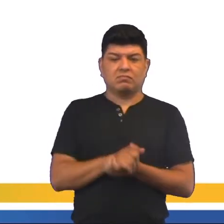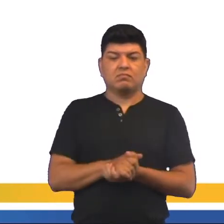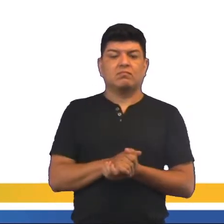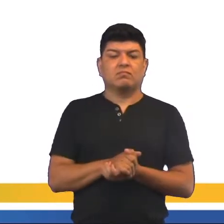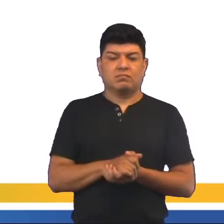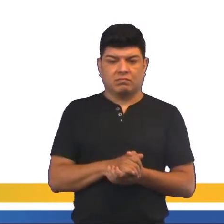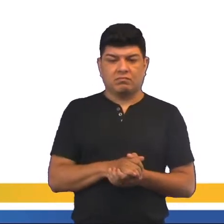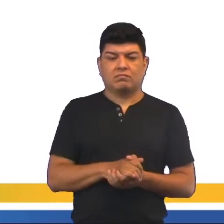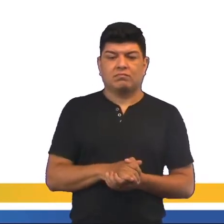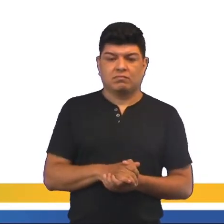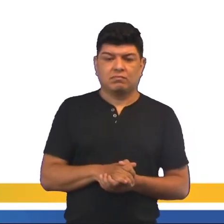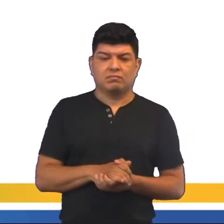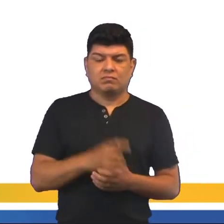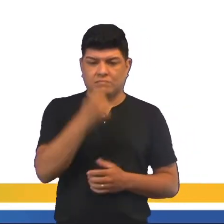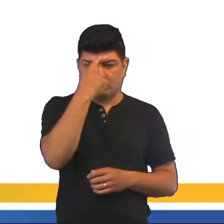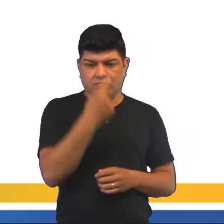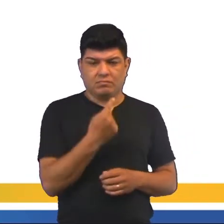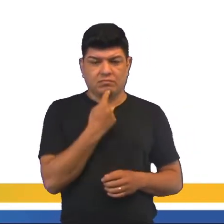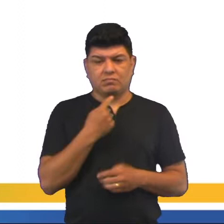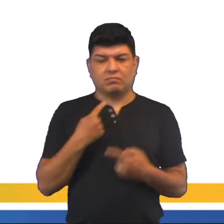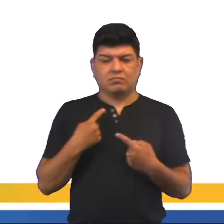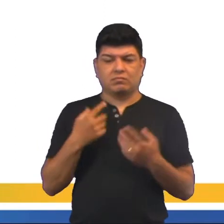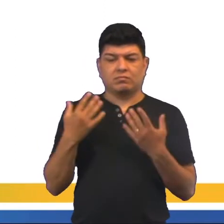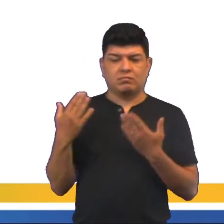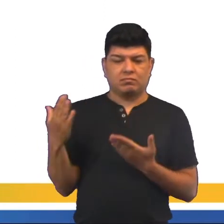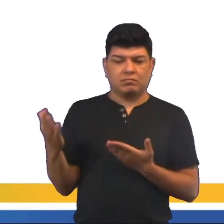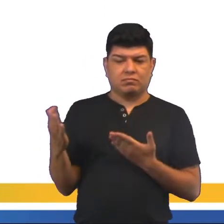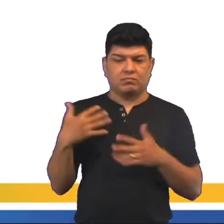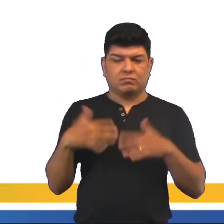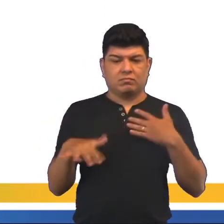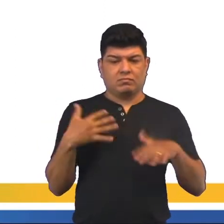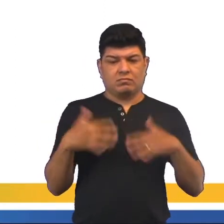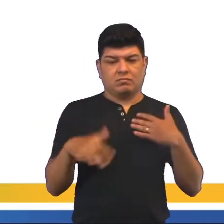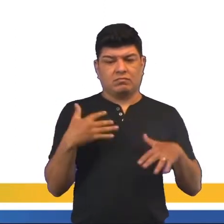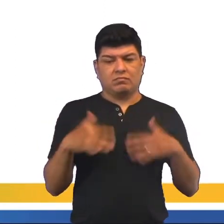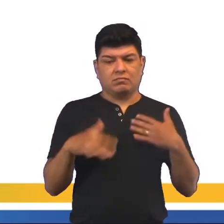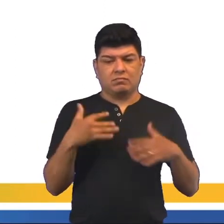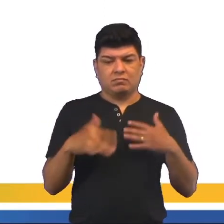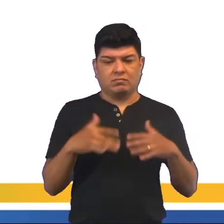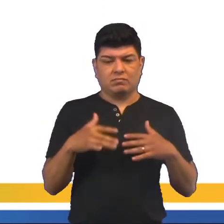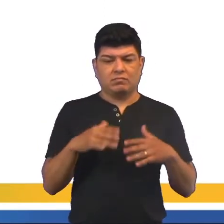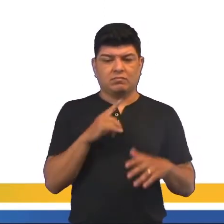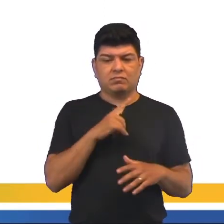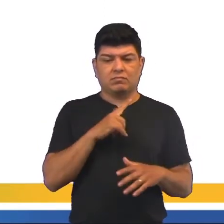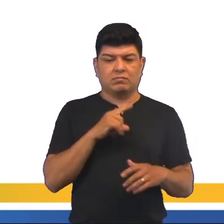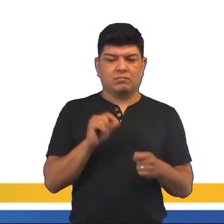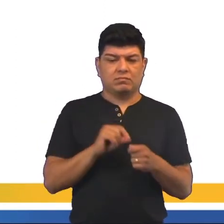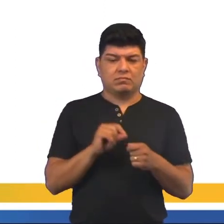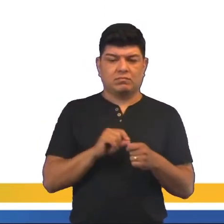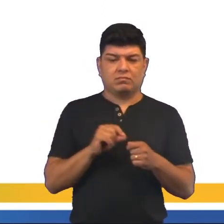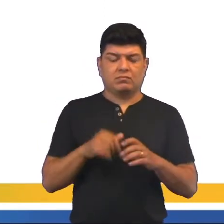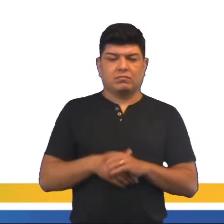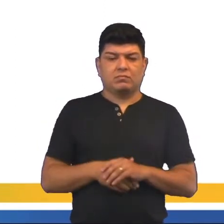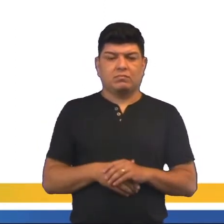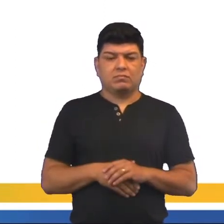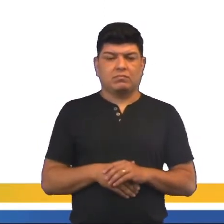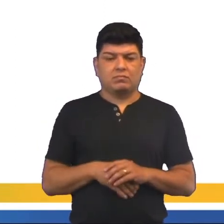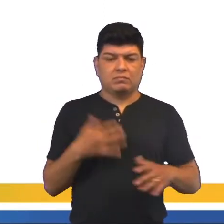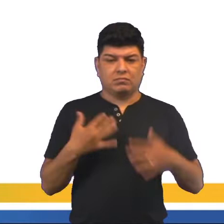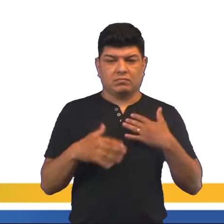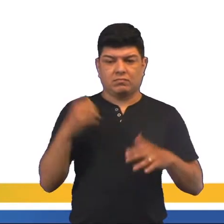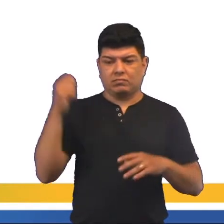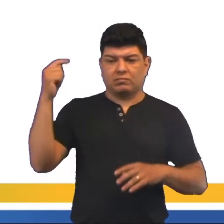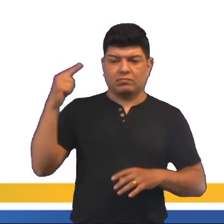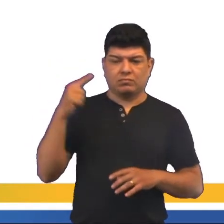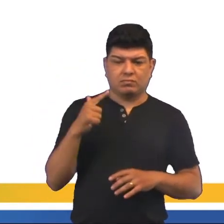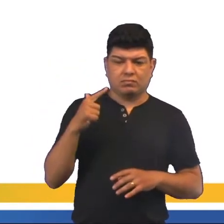haste, né? No caso, na imagem aí, tá? No movimento que ela realiza. No caso, o movimento do